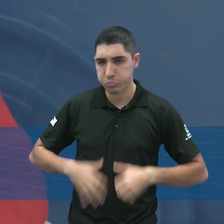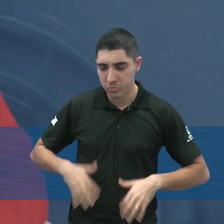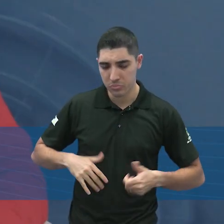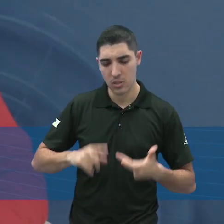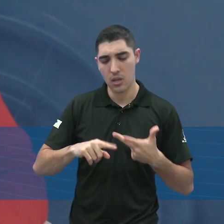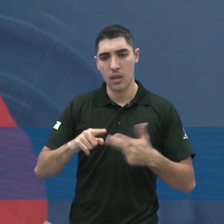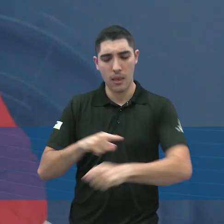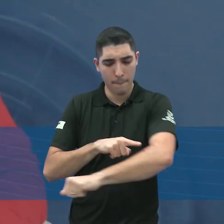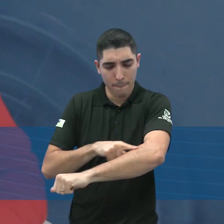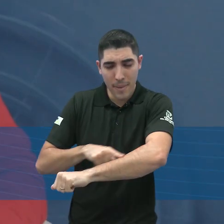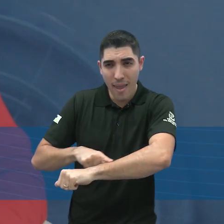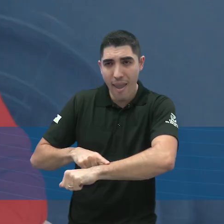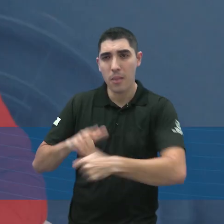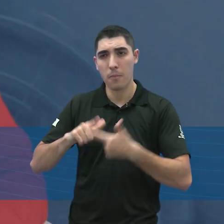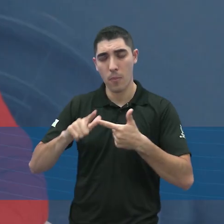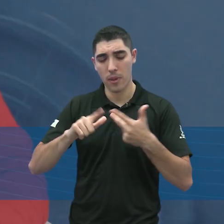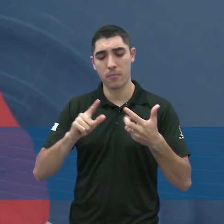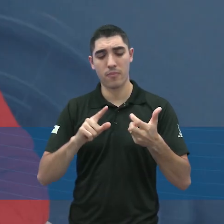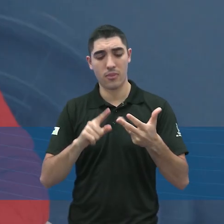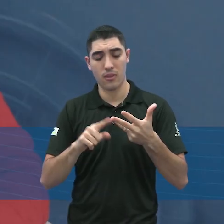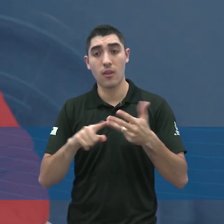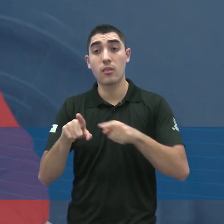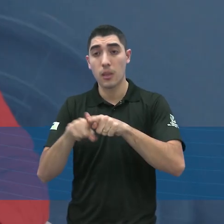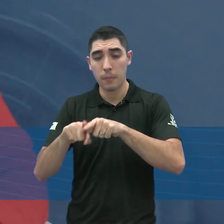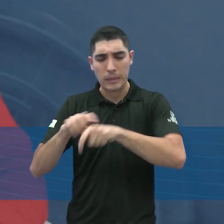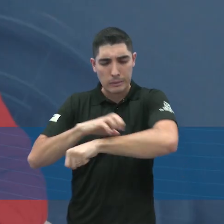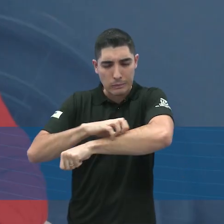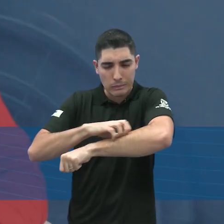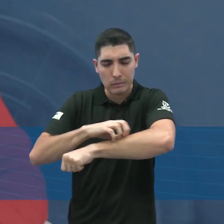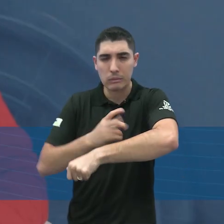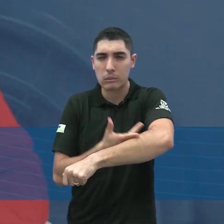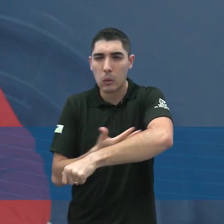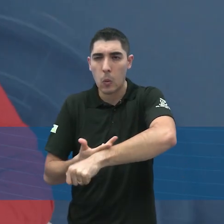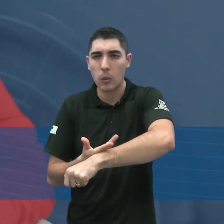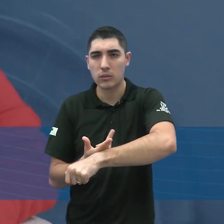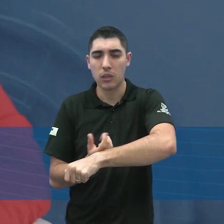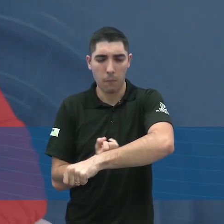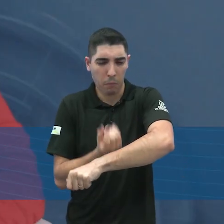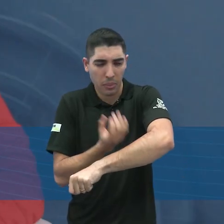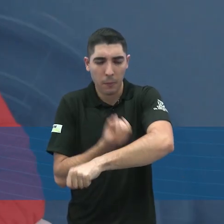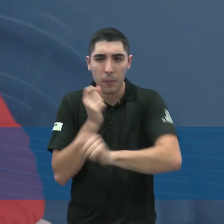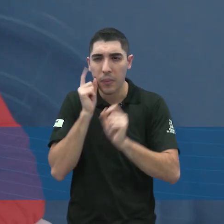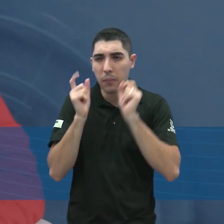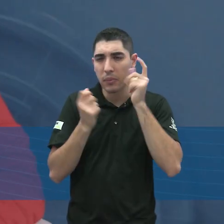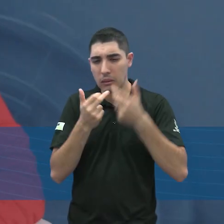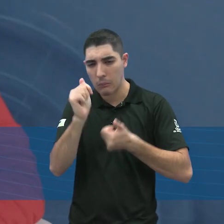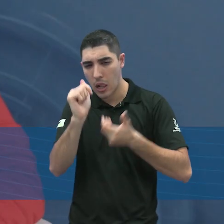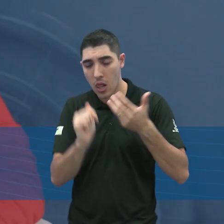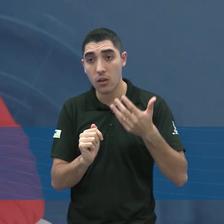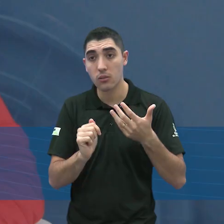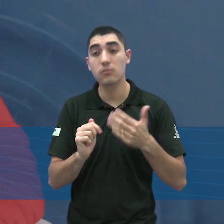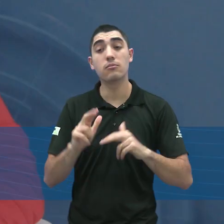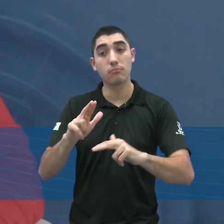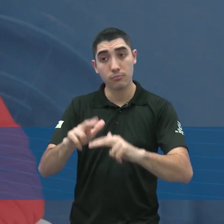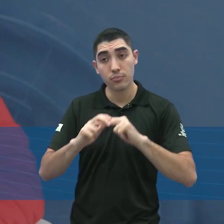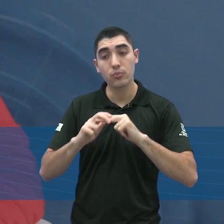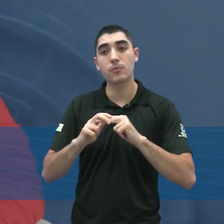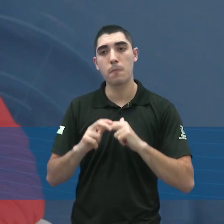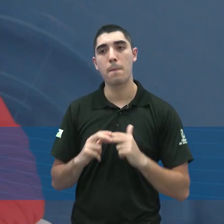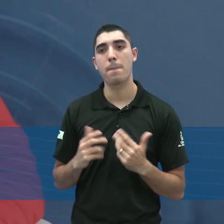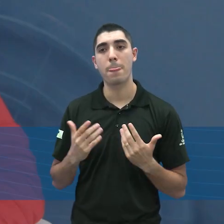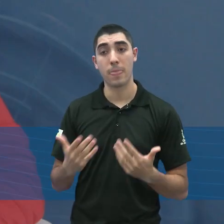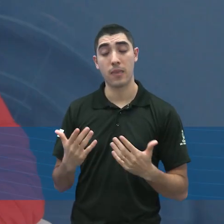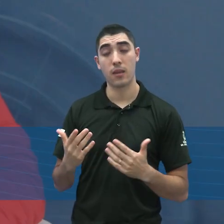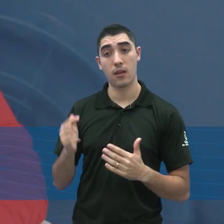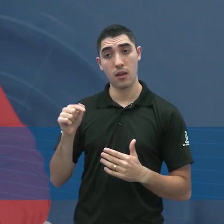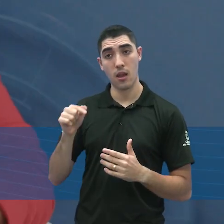gastrointestinais, problemas na pele, problemas de dermatites. São muitas complexidades em relação a essa